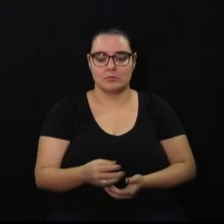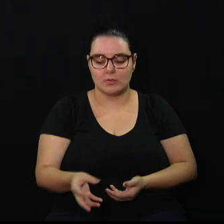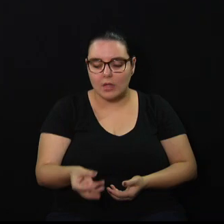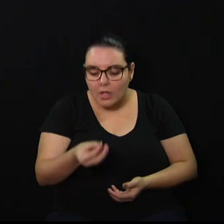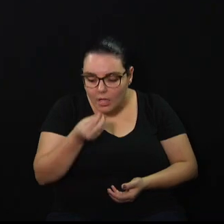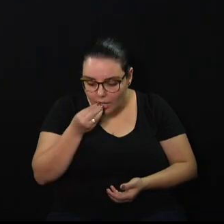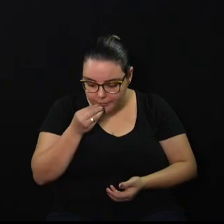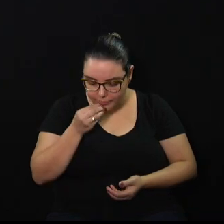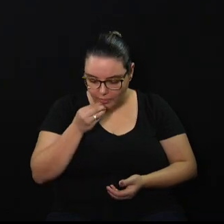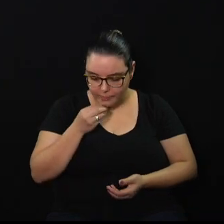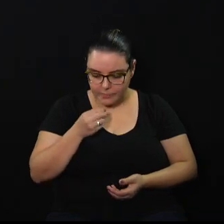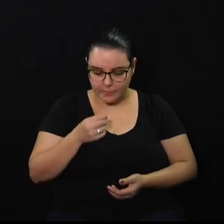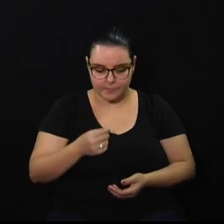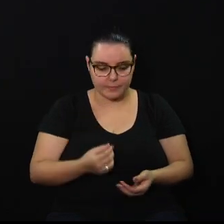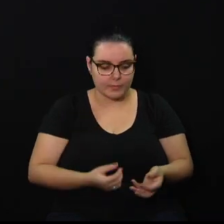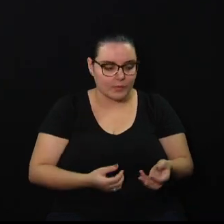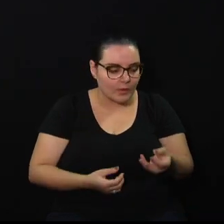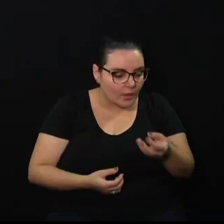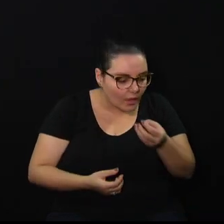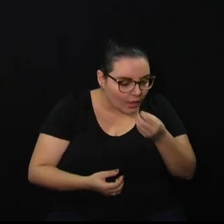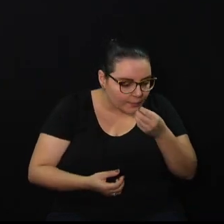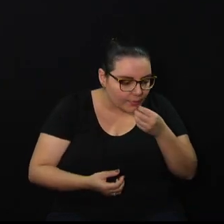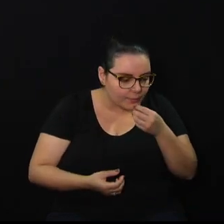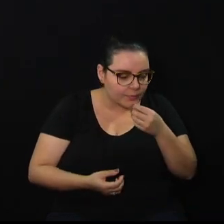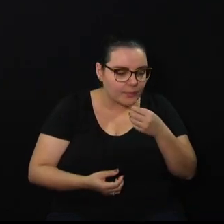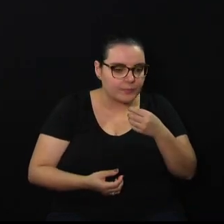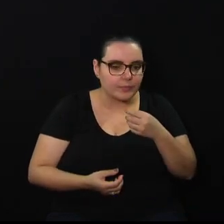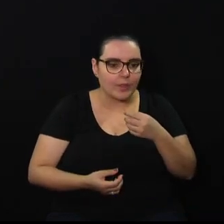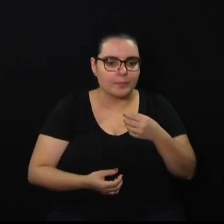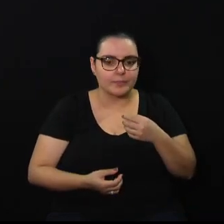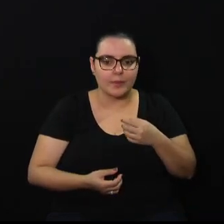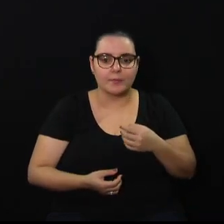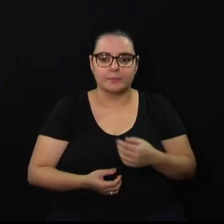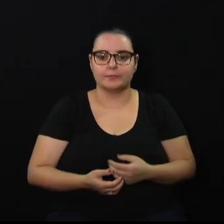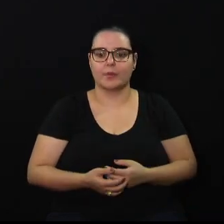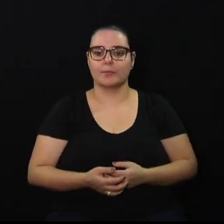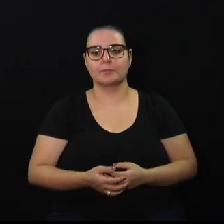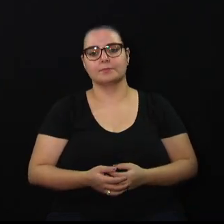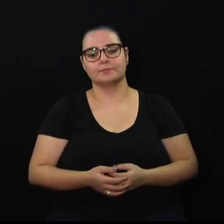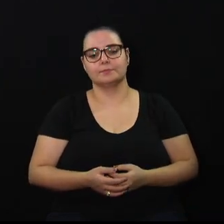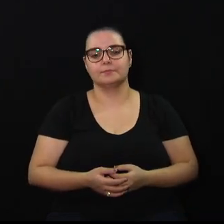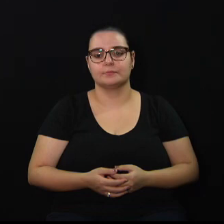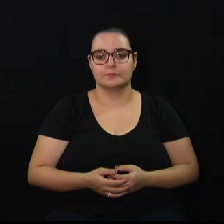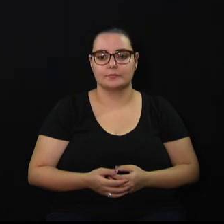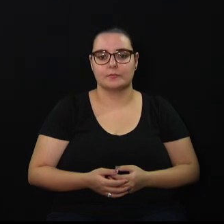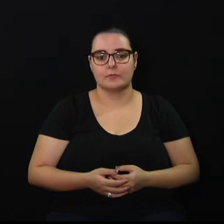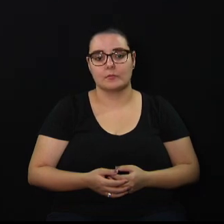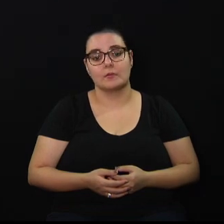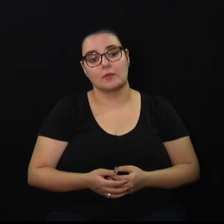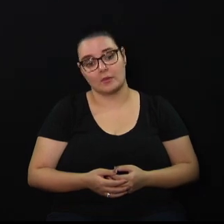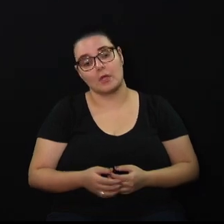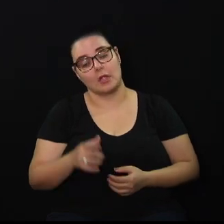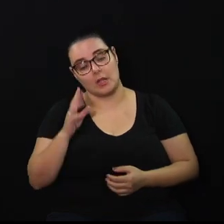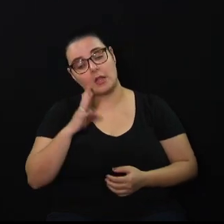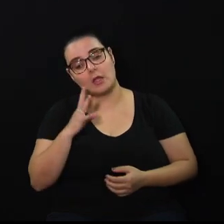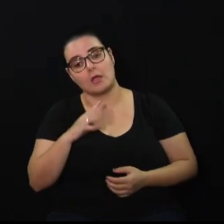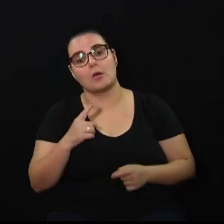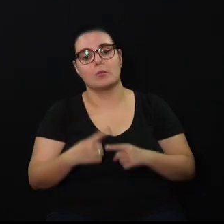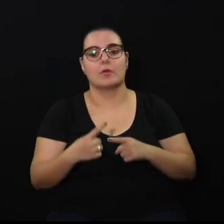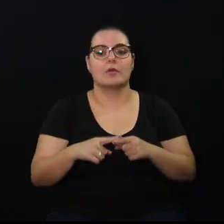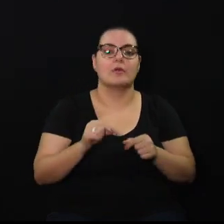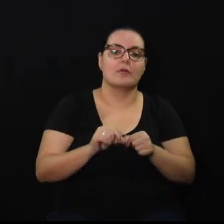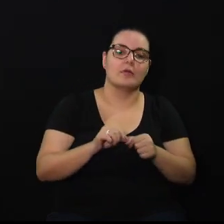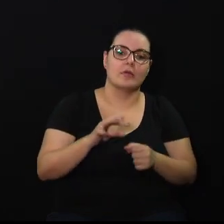tudo precisa experimentar que ainda foi tudo na boca é o mais indicado porque é feito de trigo